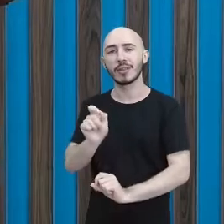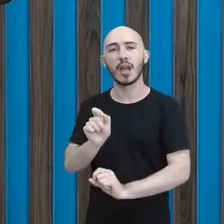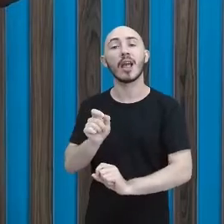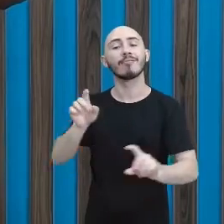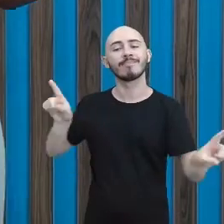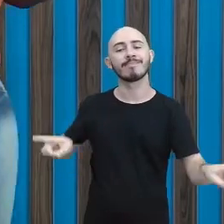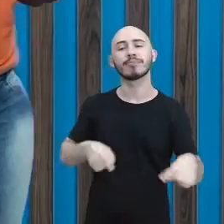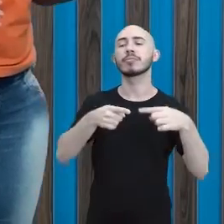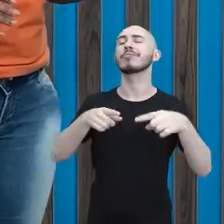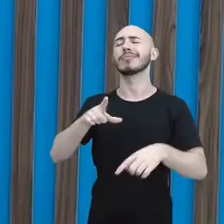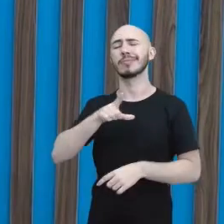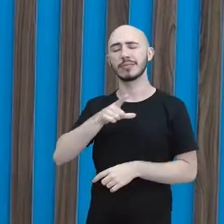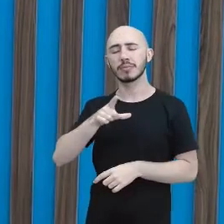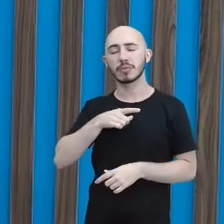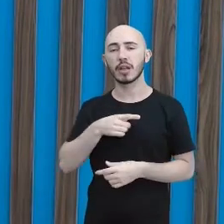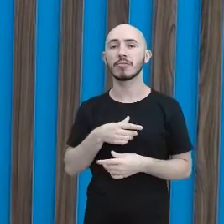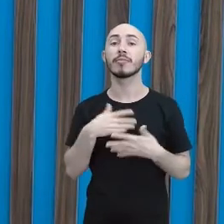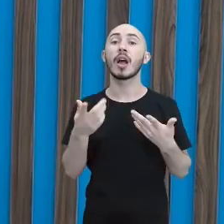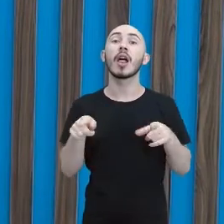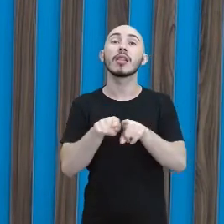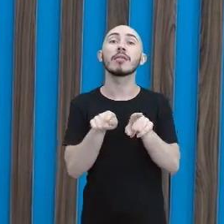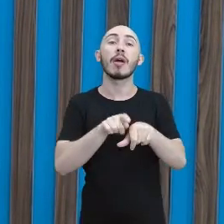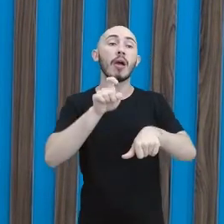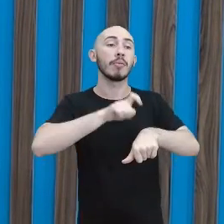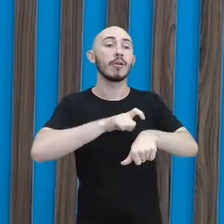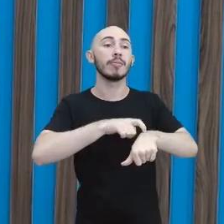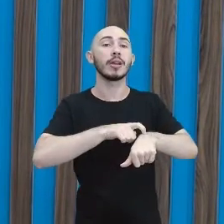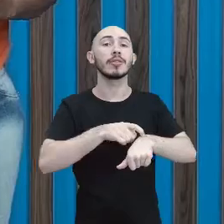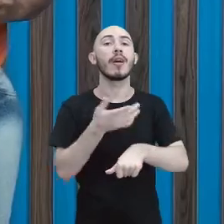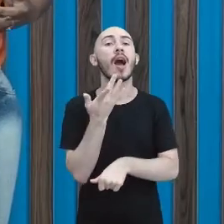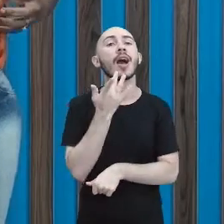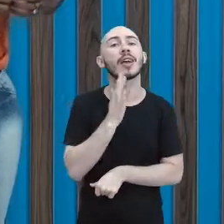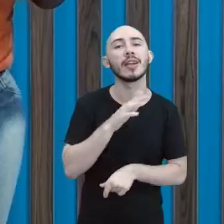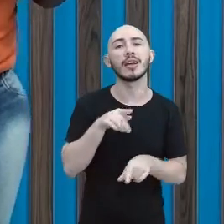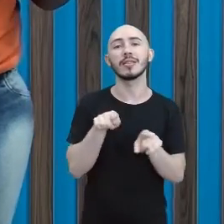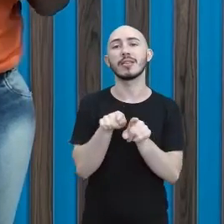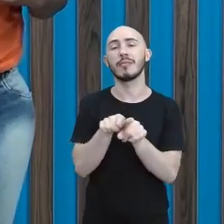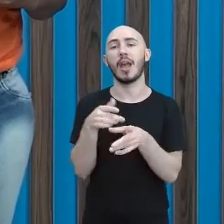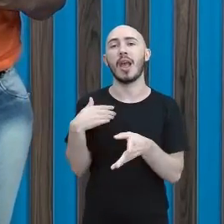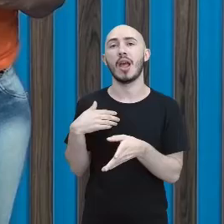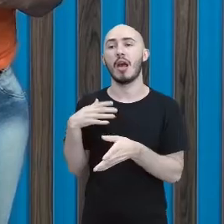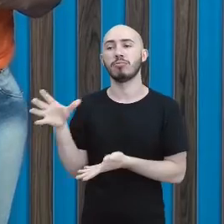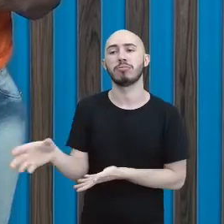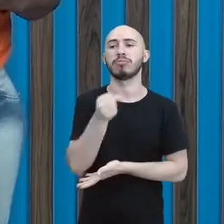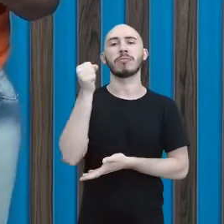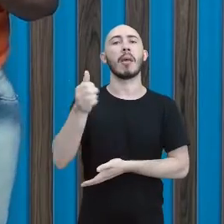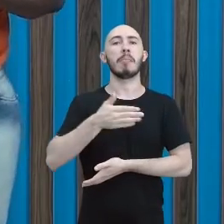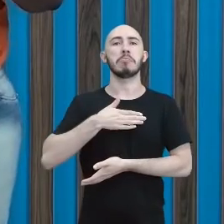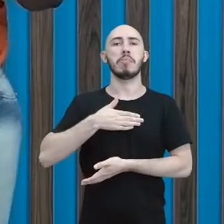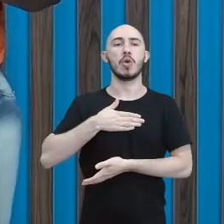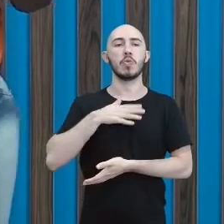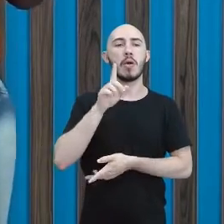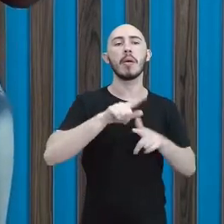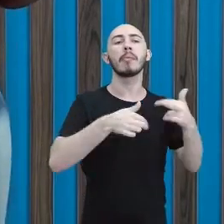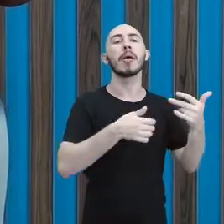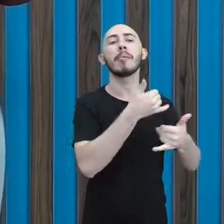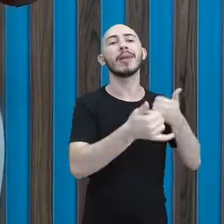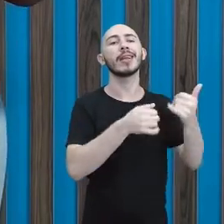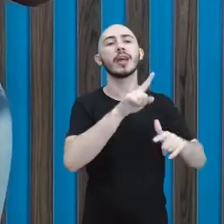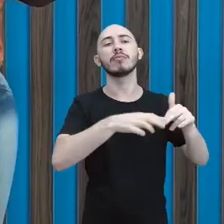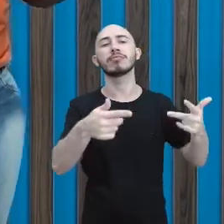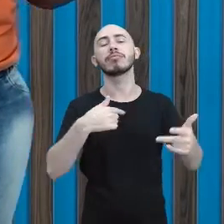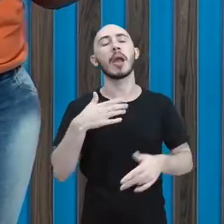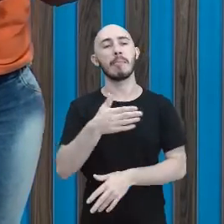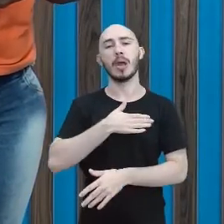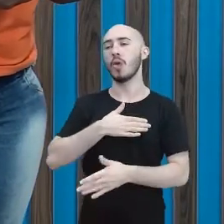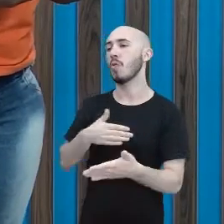tem aquele momento que a criança também, ela toma muito posse. Ah, esse brinquedo é meu. Mas tem aquele momento de empatia que